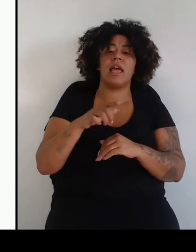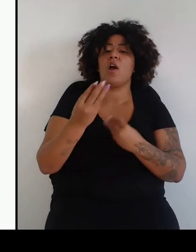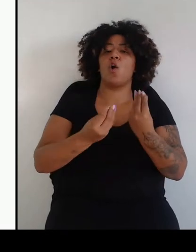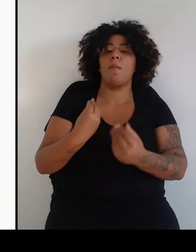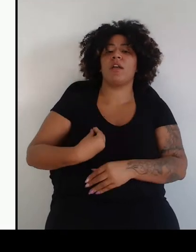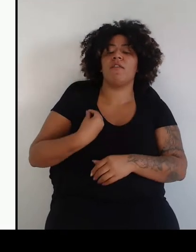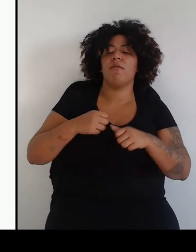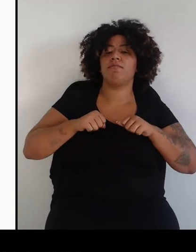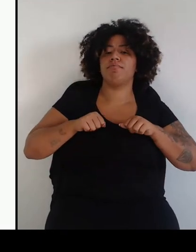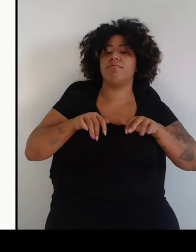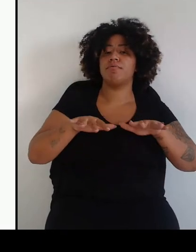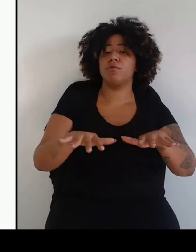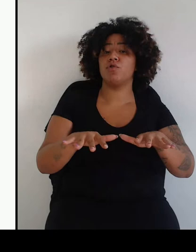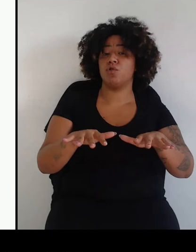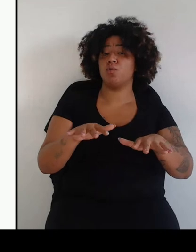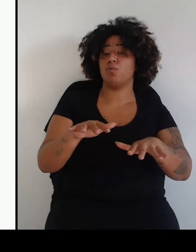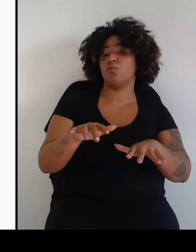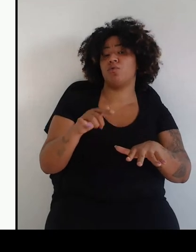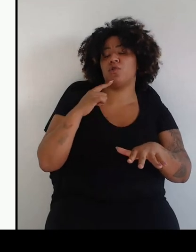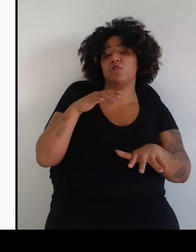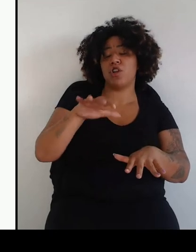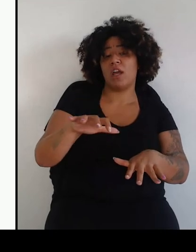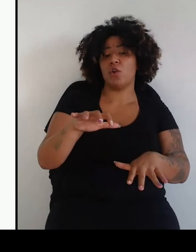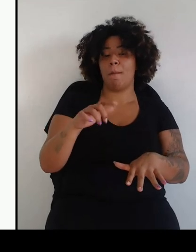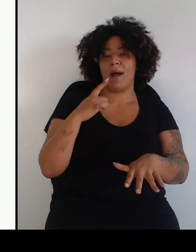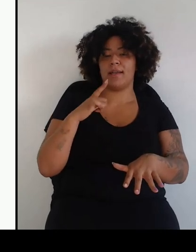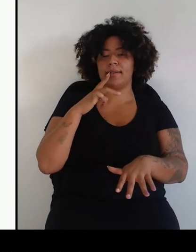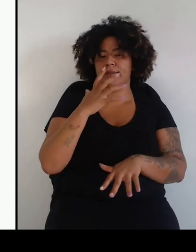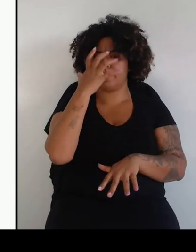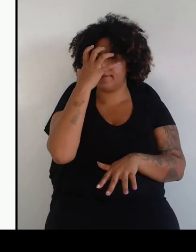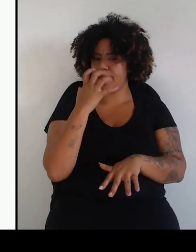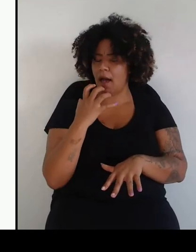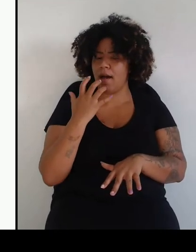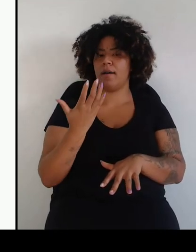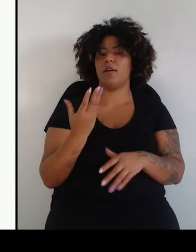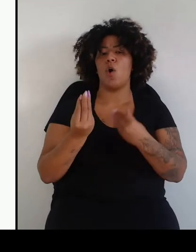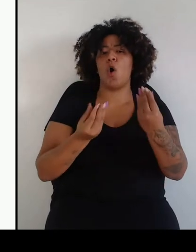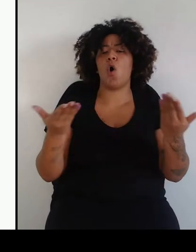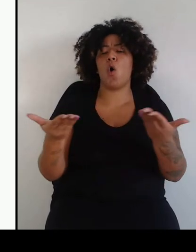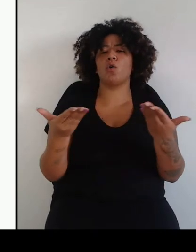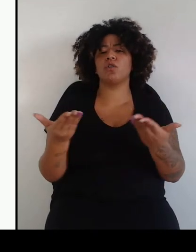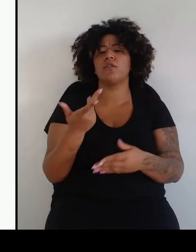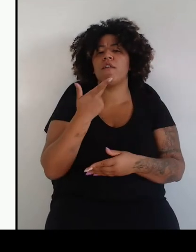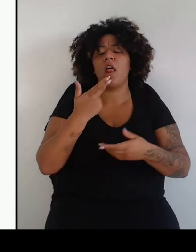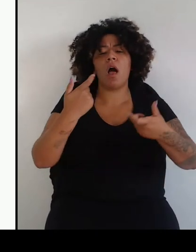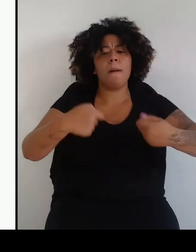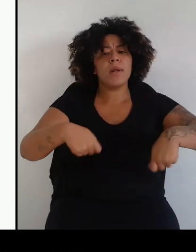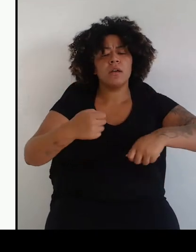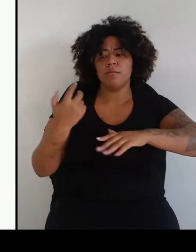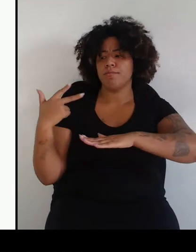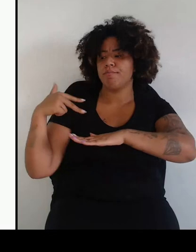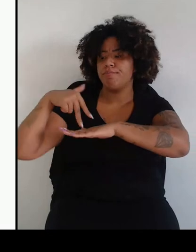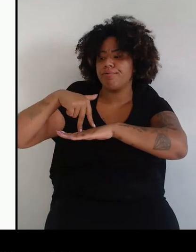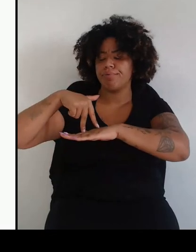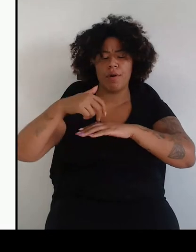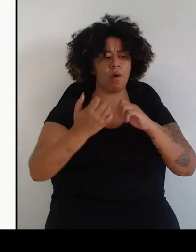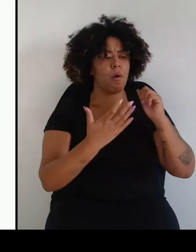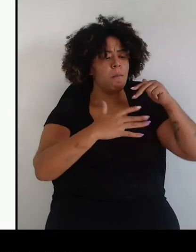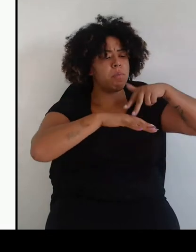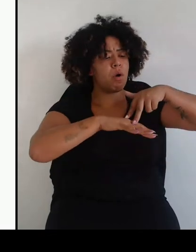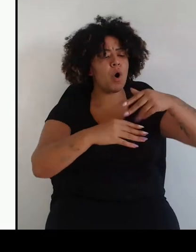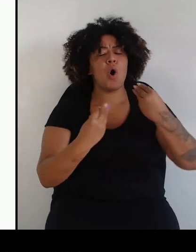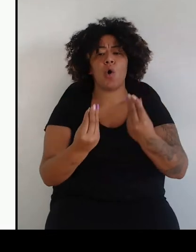pejorativo E hoje nós vamos falar sobre a reapropriação que problematiza as